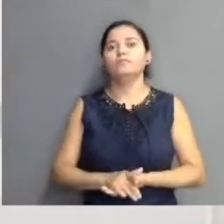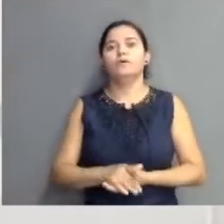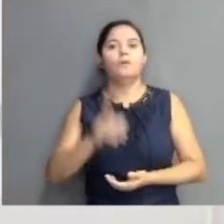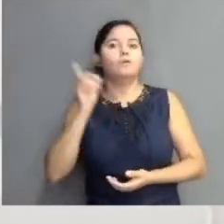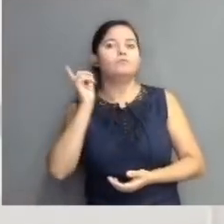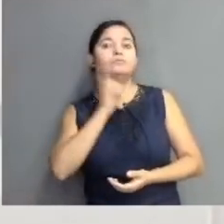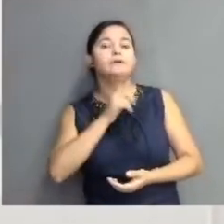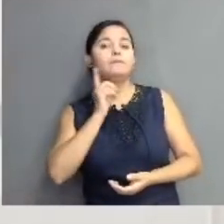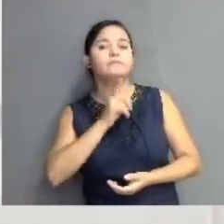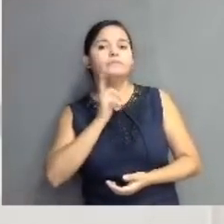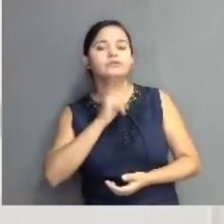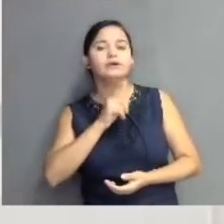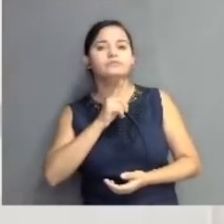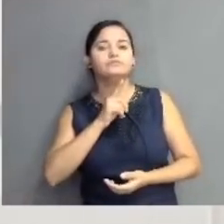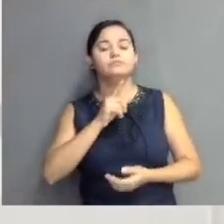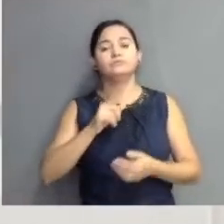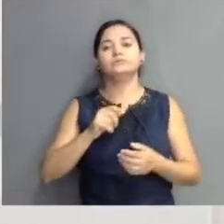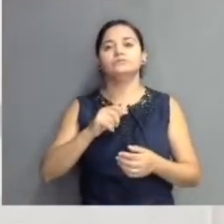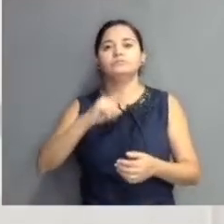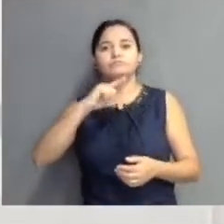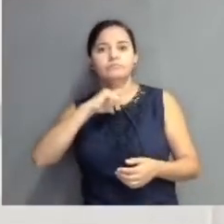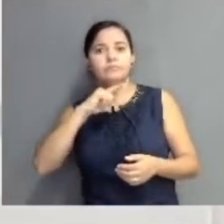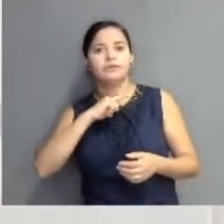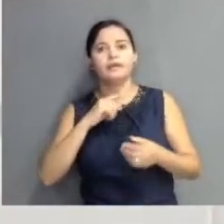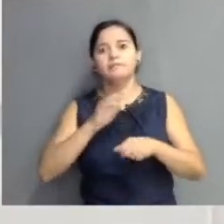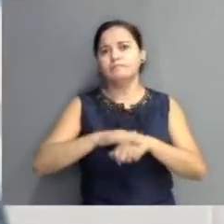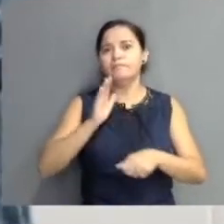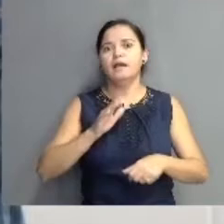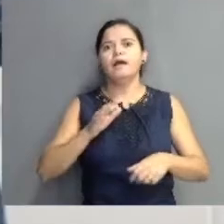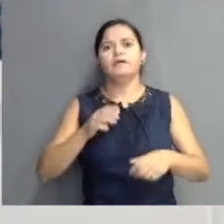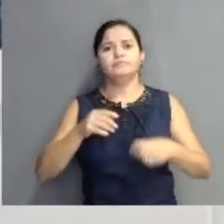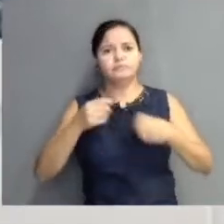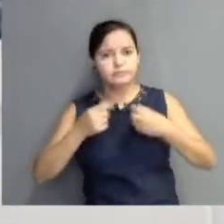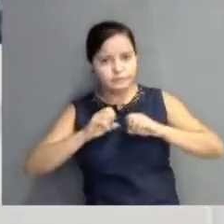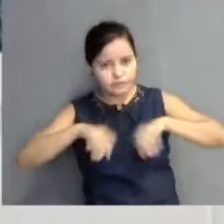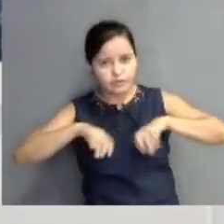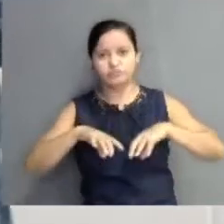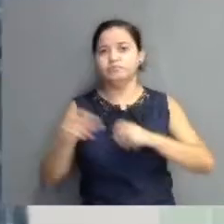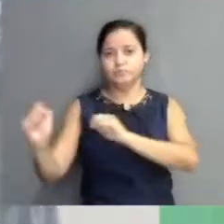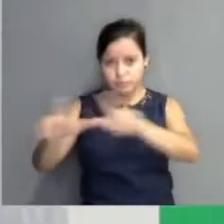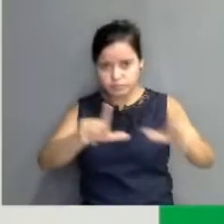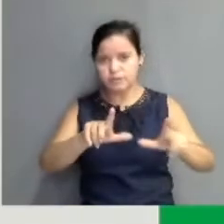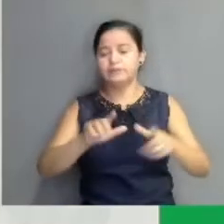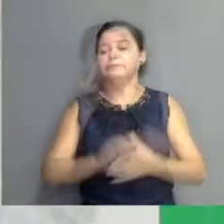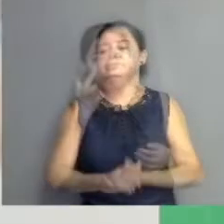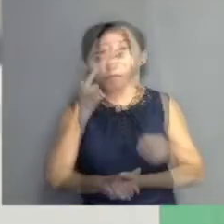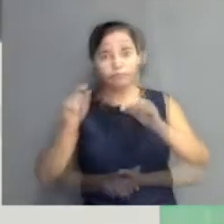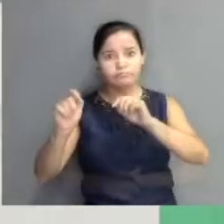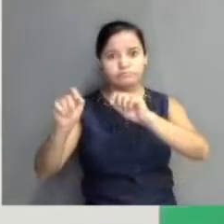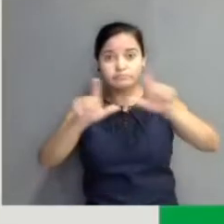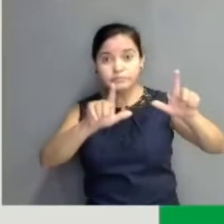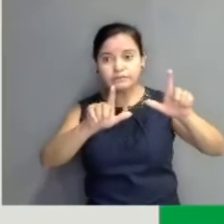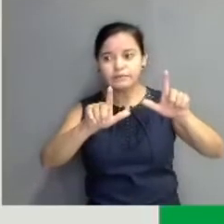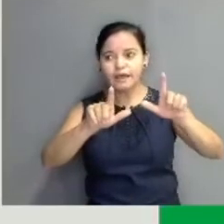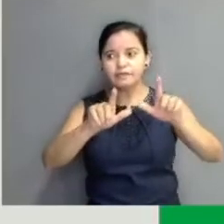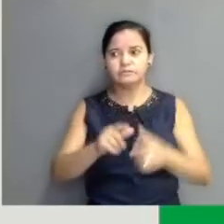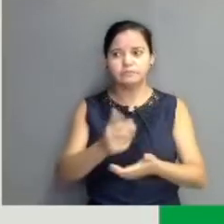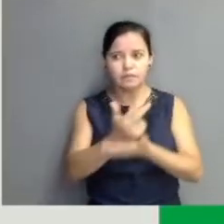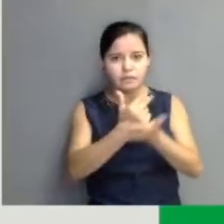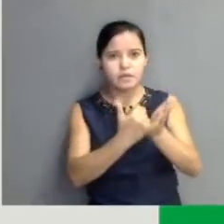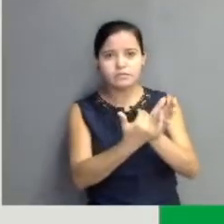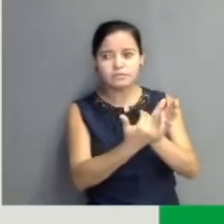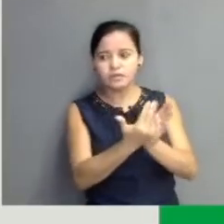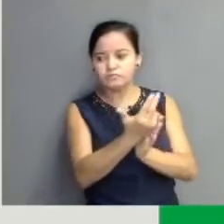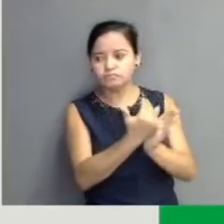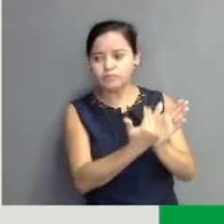pautada no consumo, tá? Por favor, produção, o próximo slide, tá? Agora eu vou chamar a atenção de